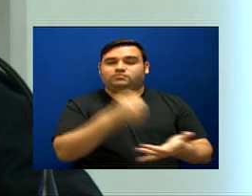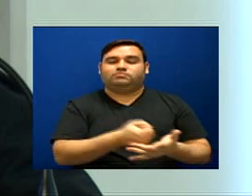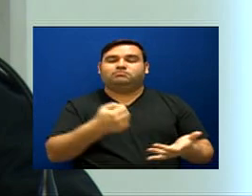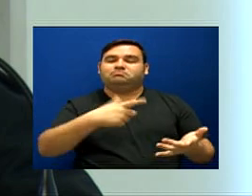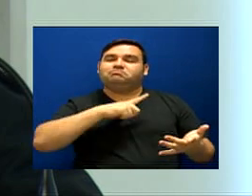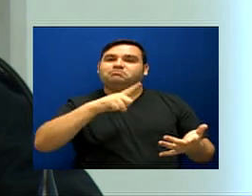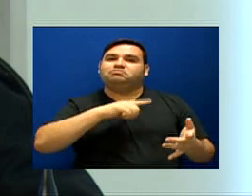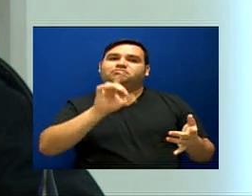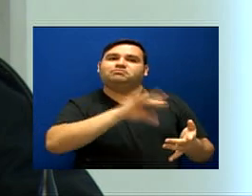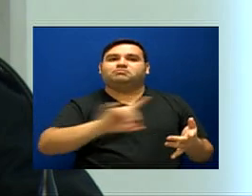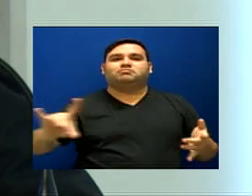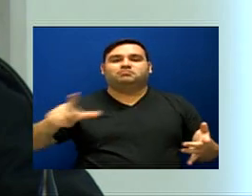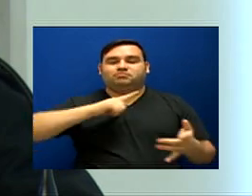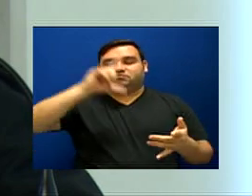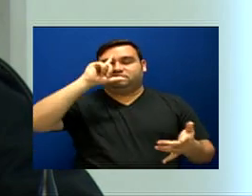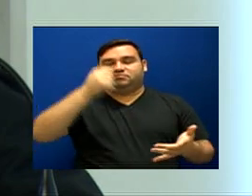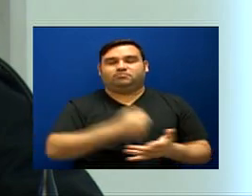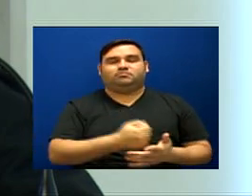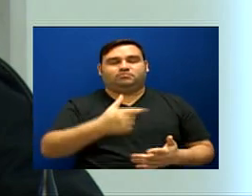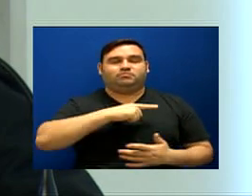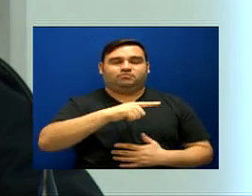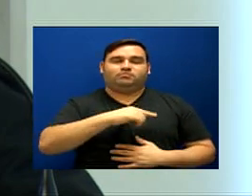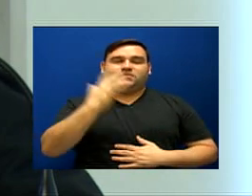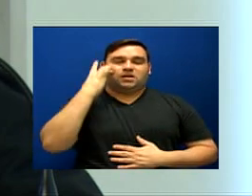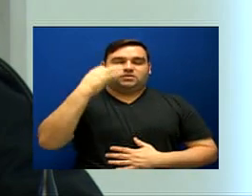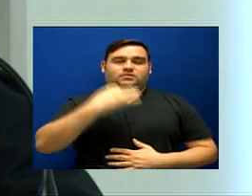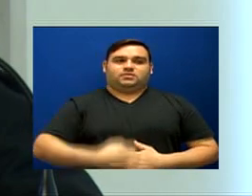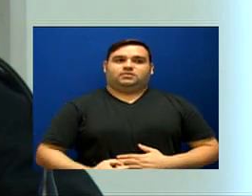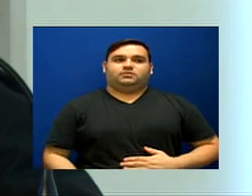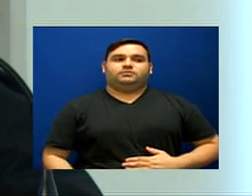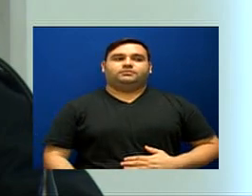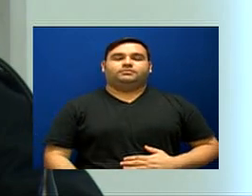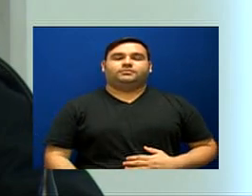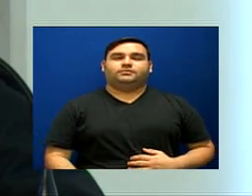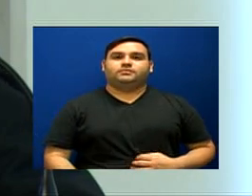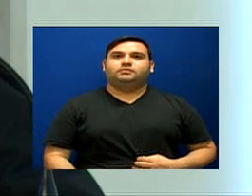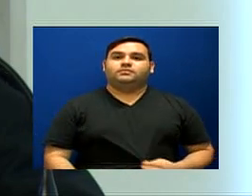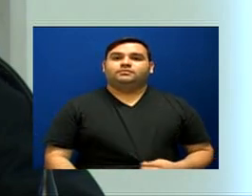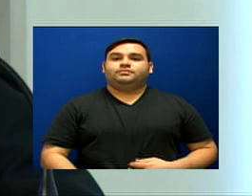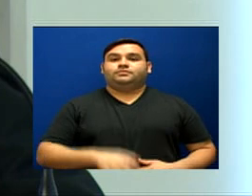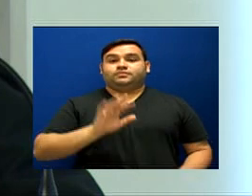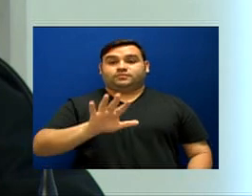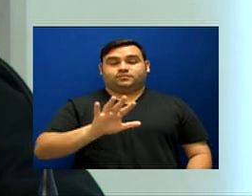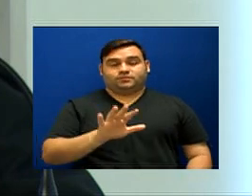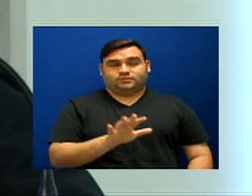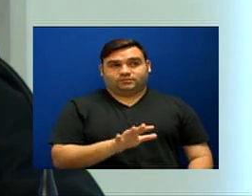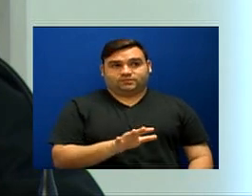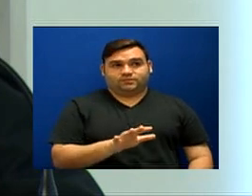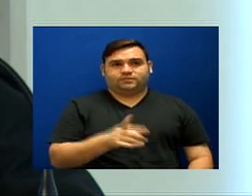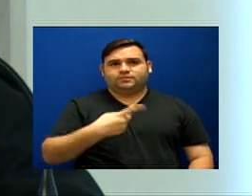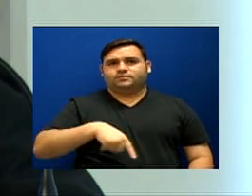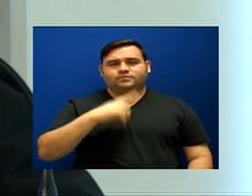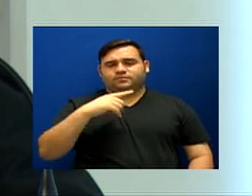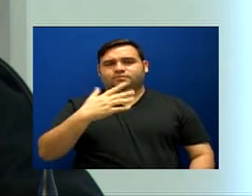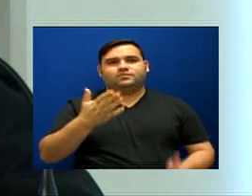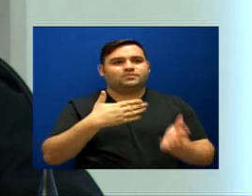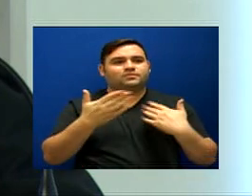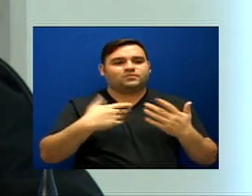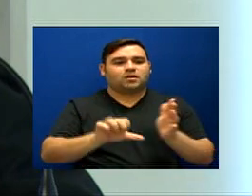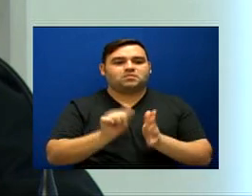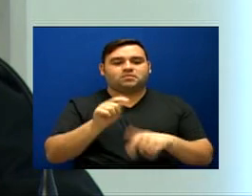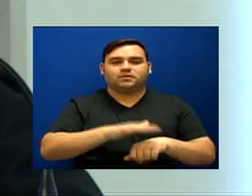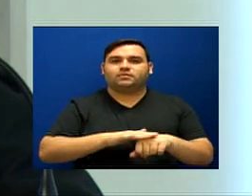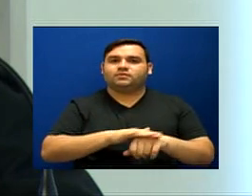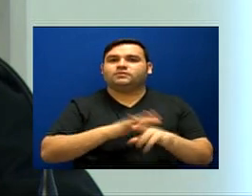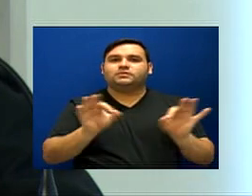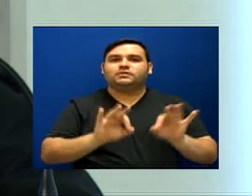que pudéssemos votar da maneira que nós acertássemos, que fosse mais correto, mas acabamos não conversando isso na primeira